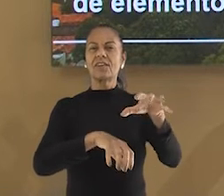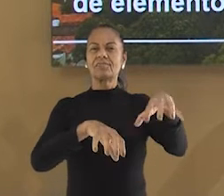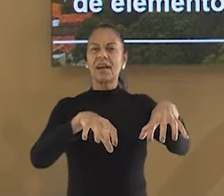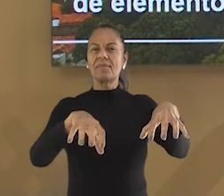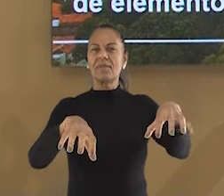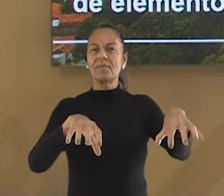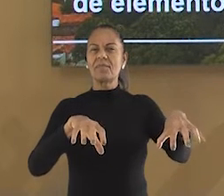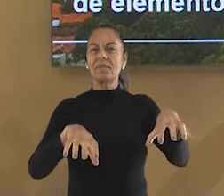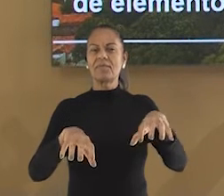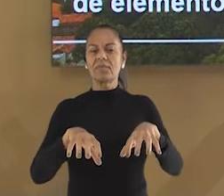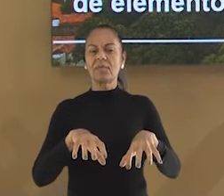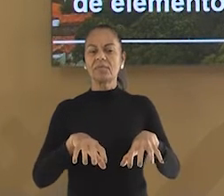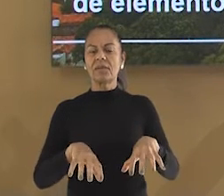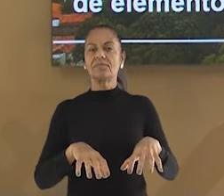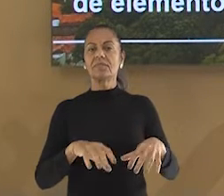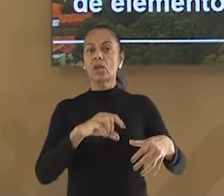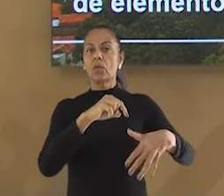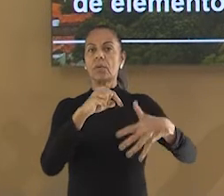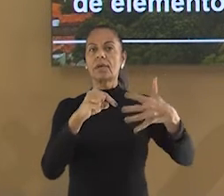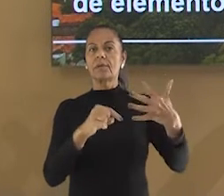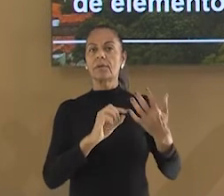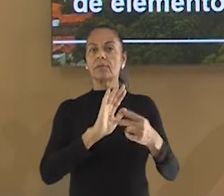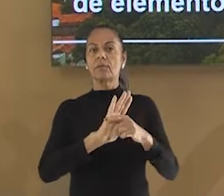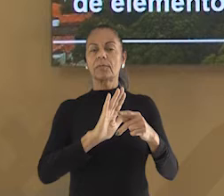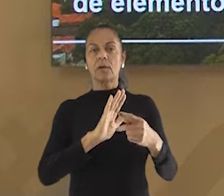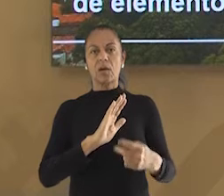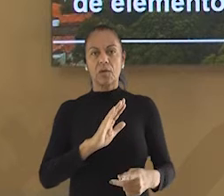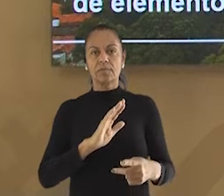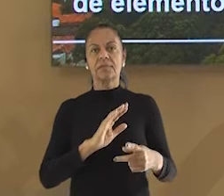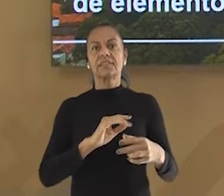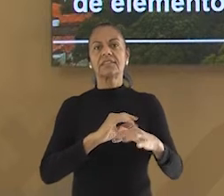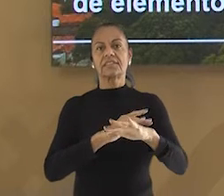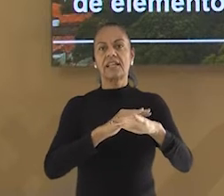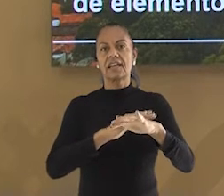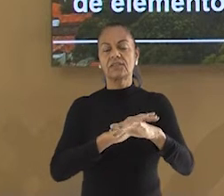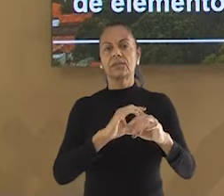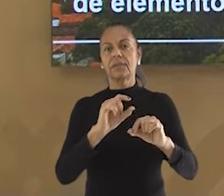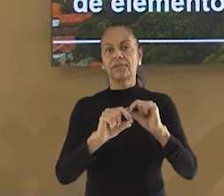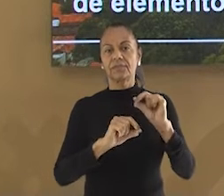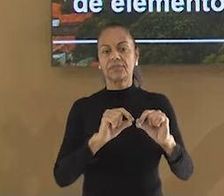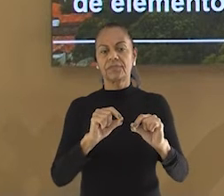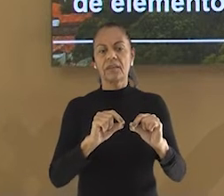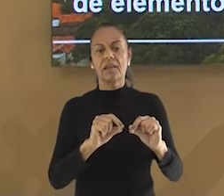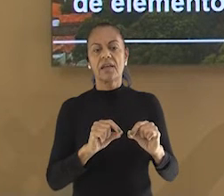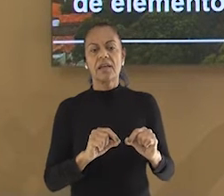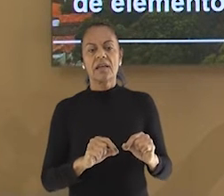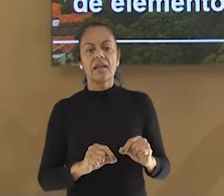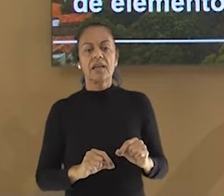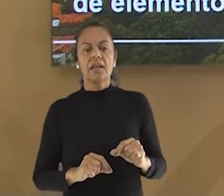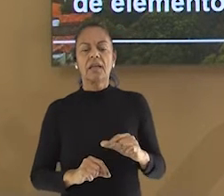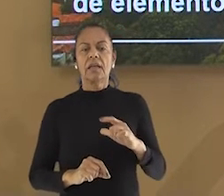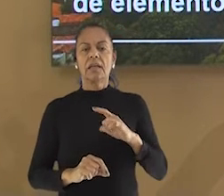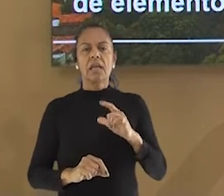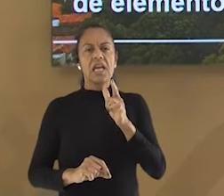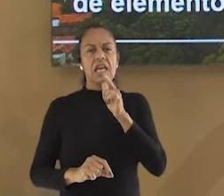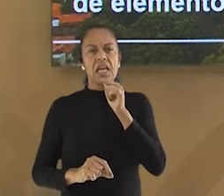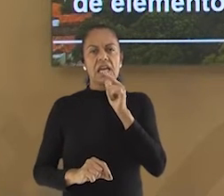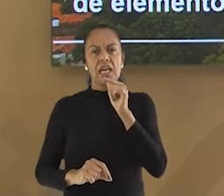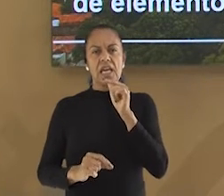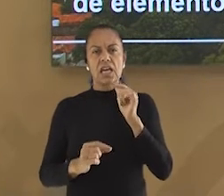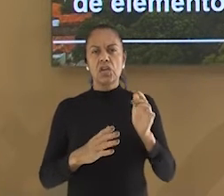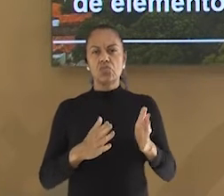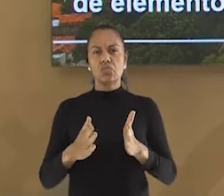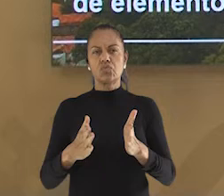em formato de tabuleiro de xadrez. E a configuração dos elementos naturais da cidade foram considerados. Por